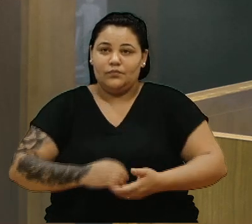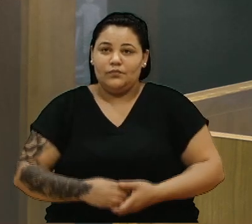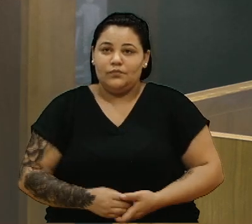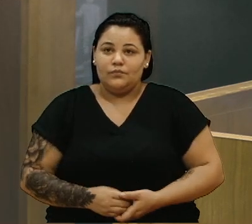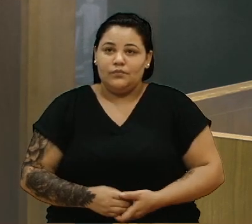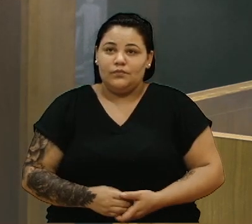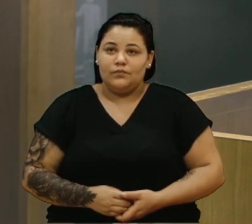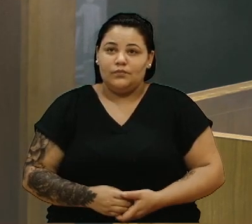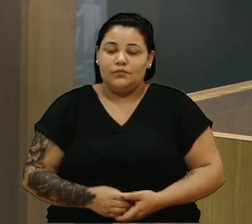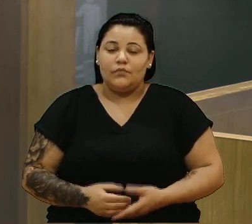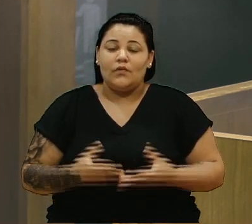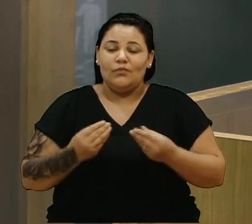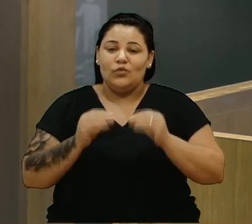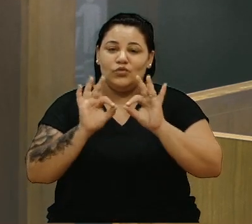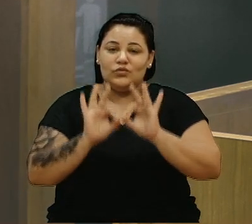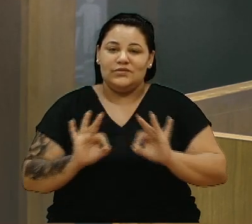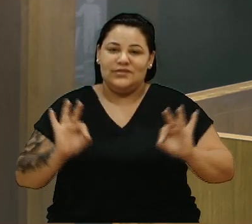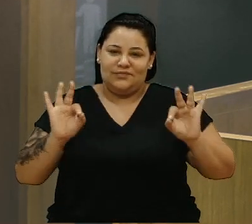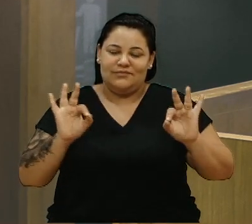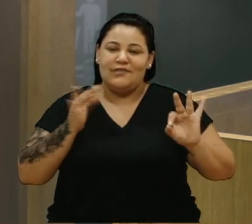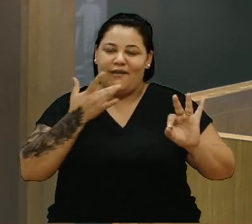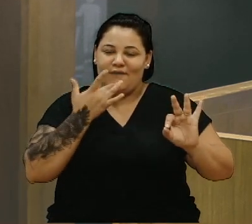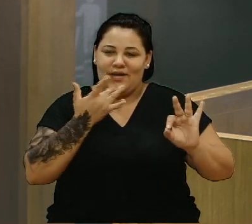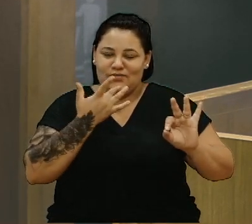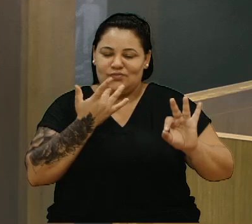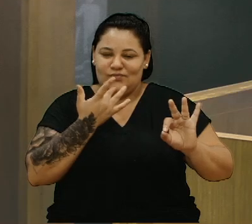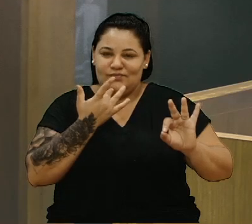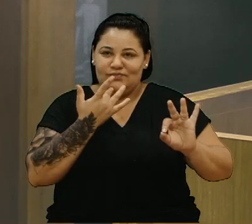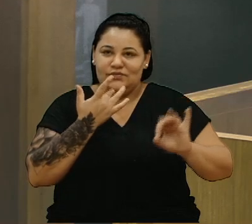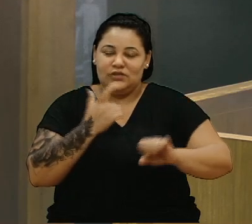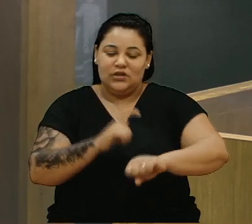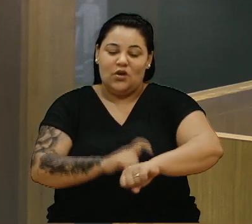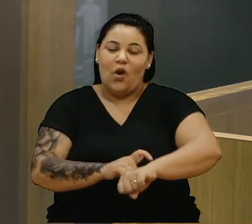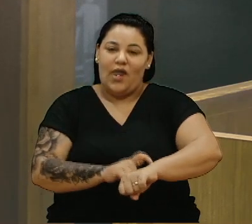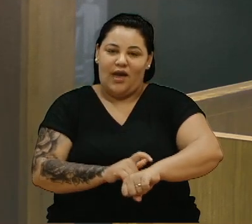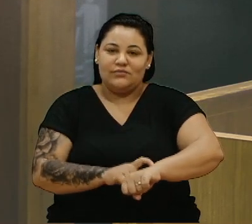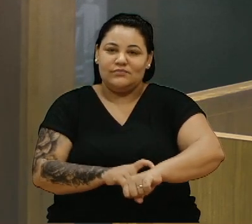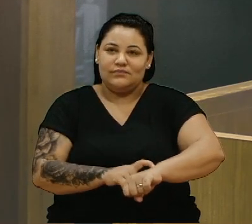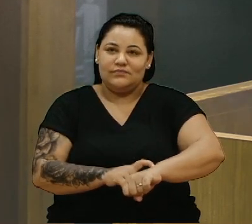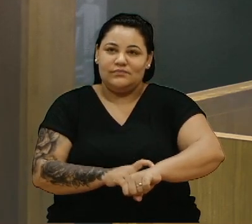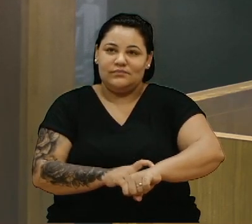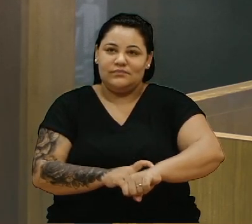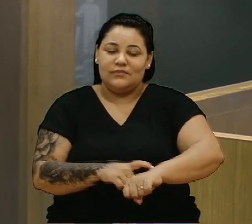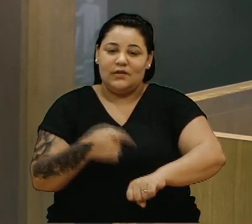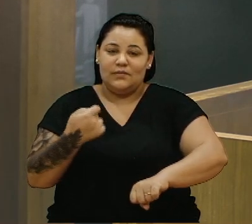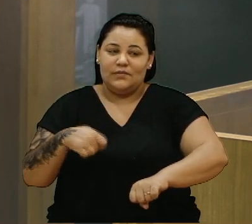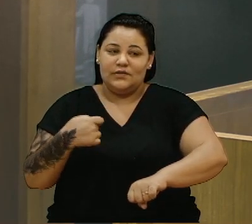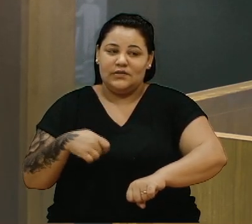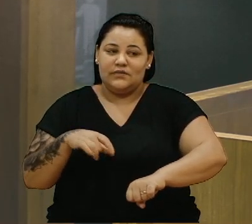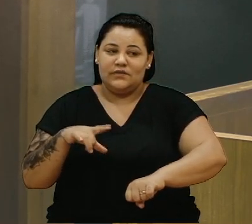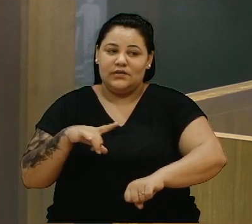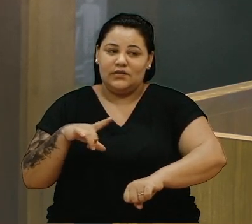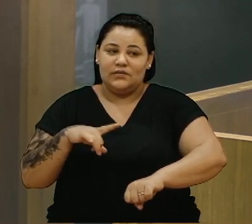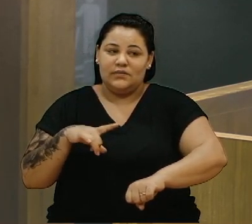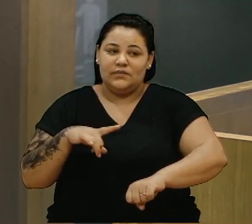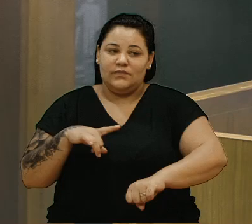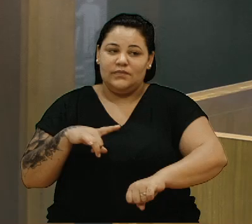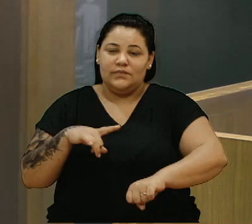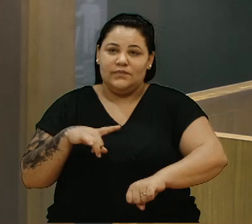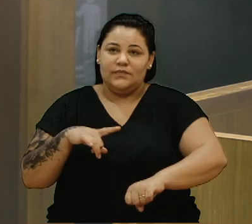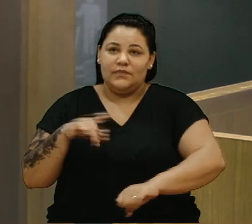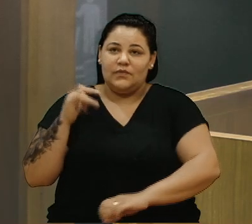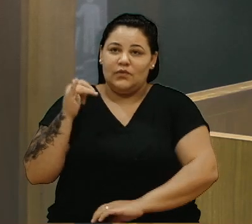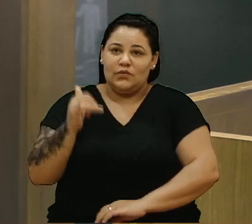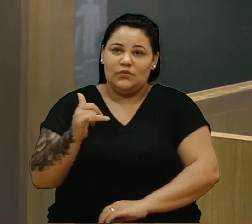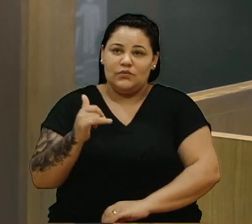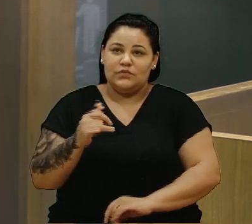fica muito simples, fica muito fácil, né? Em horários que deveria de ser colocado mais ônibus, superlotação,